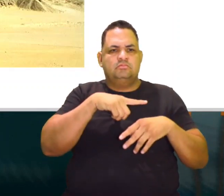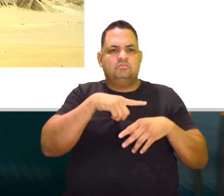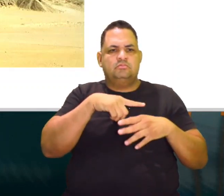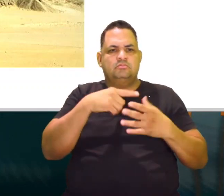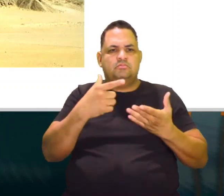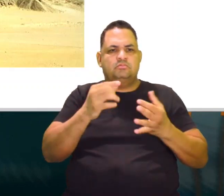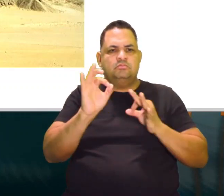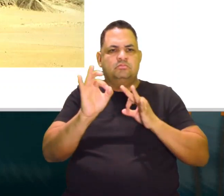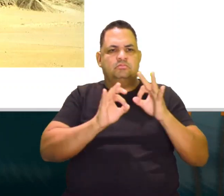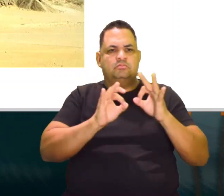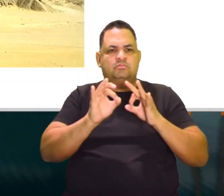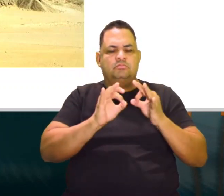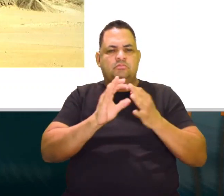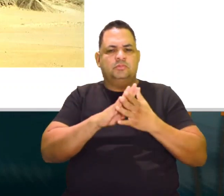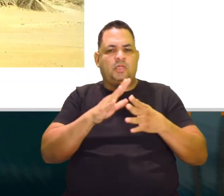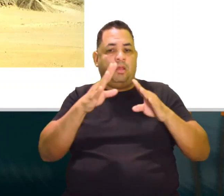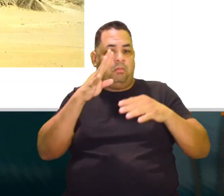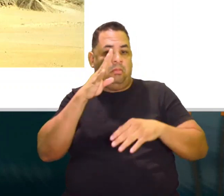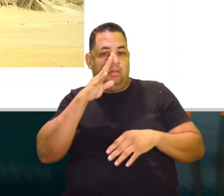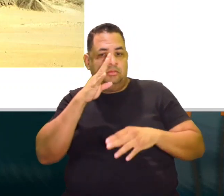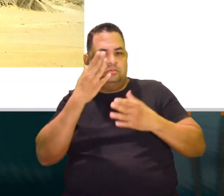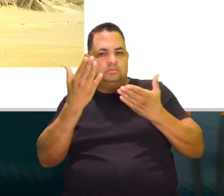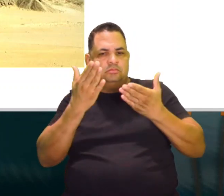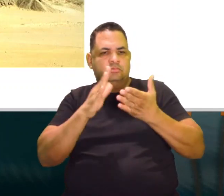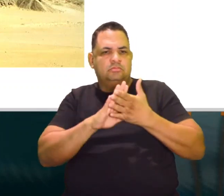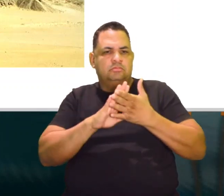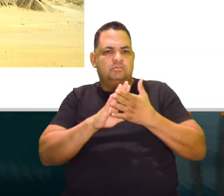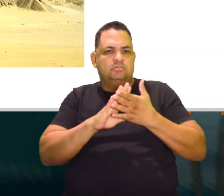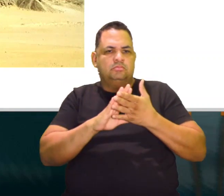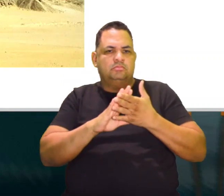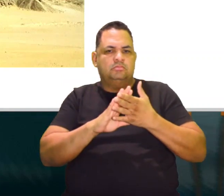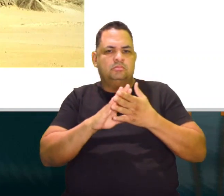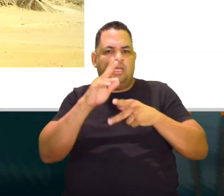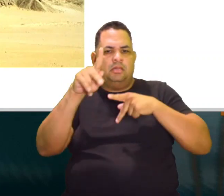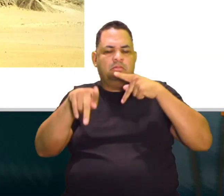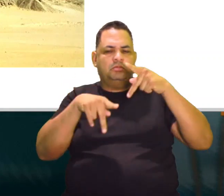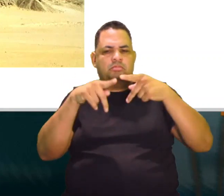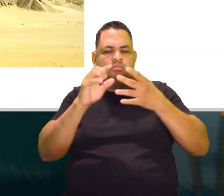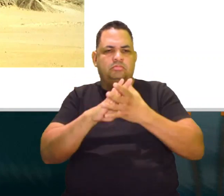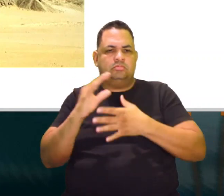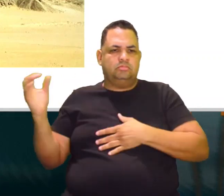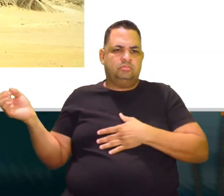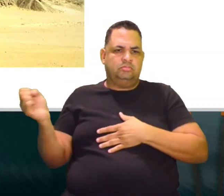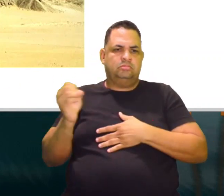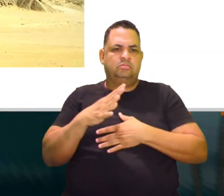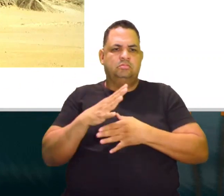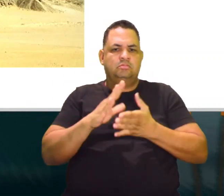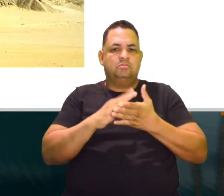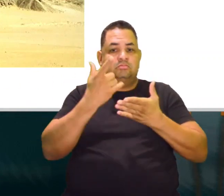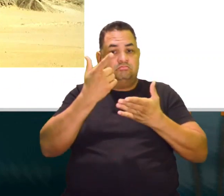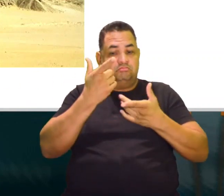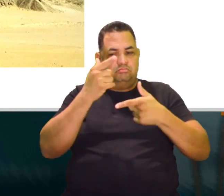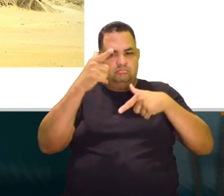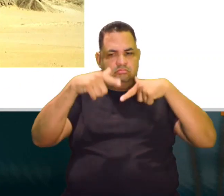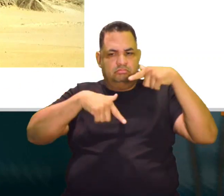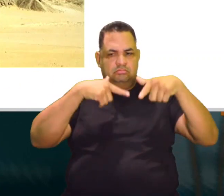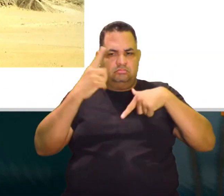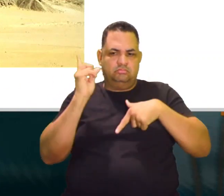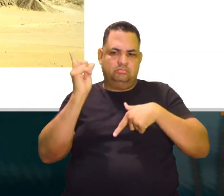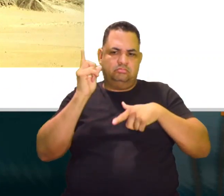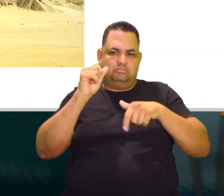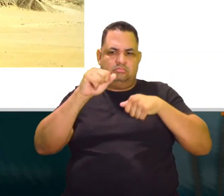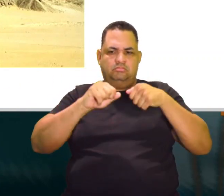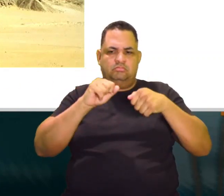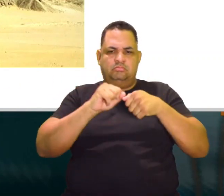muita apreciação, né, da civilização contemporânea, né, por esse trabalho que foi feito aí num período